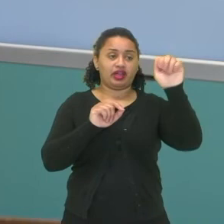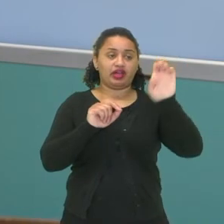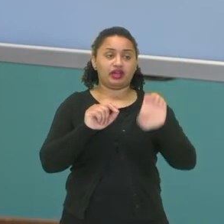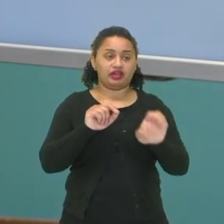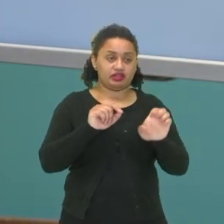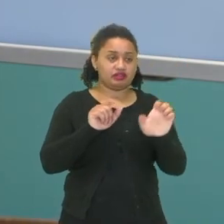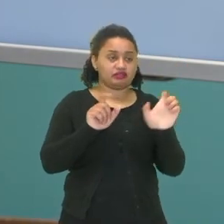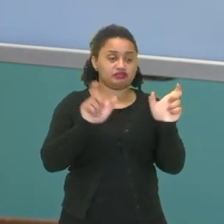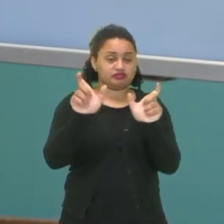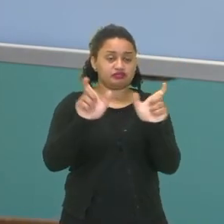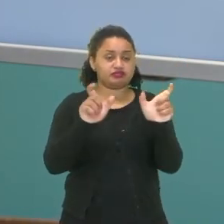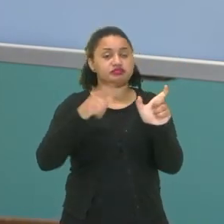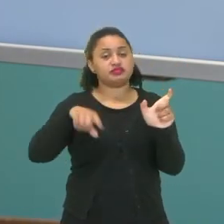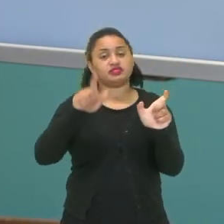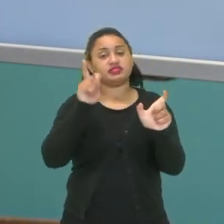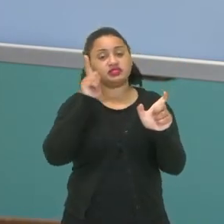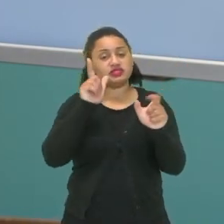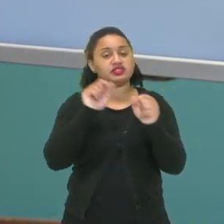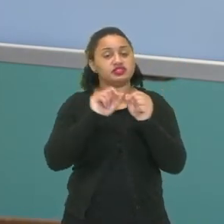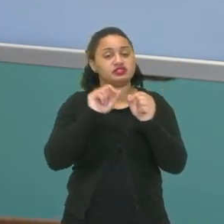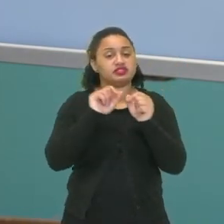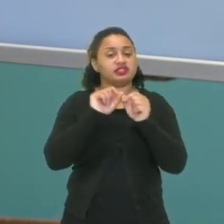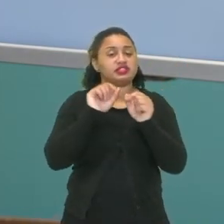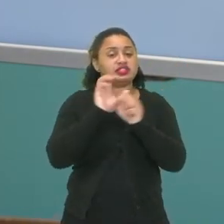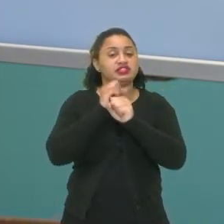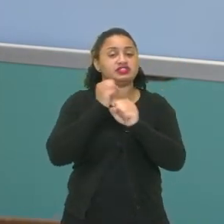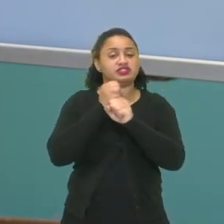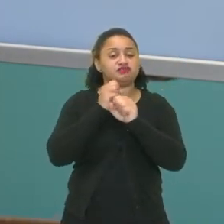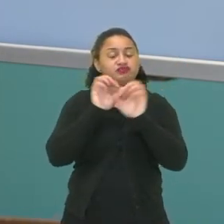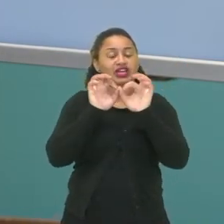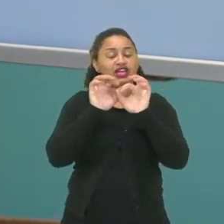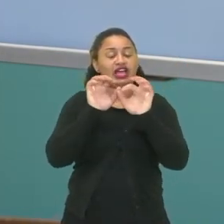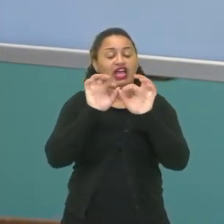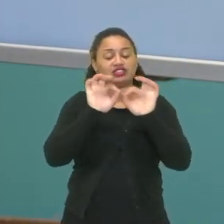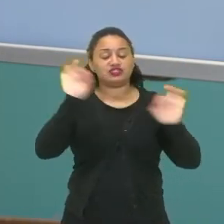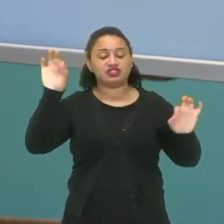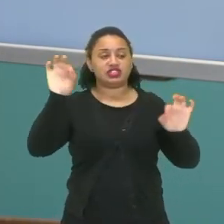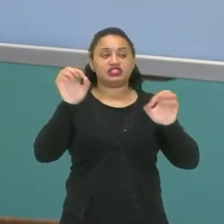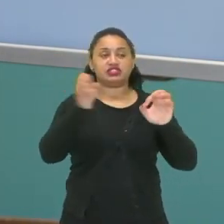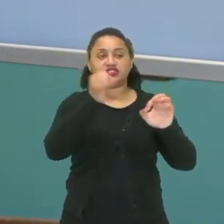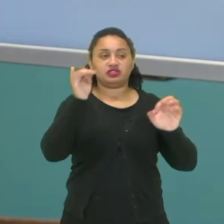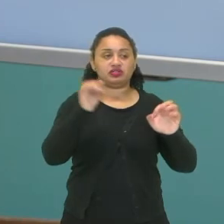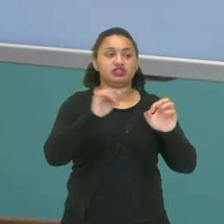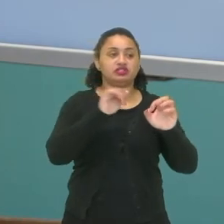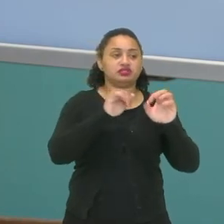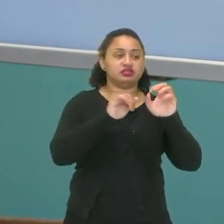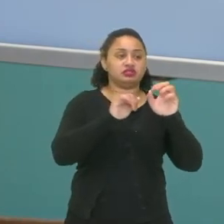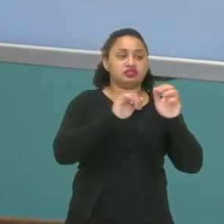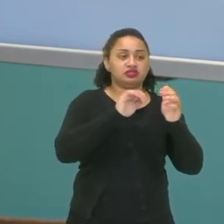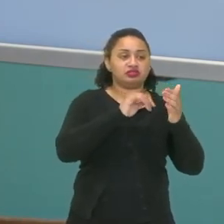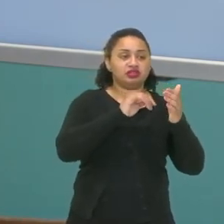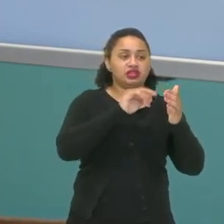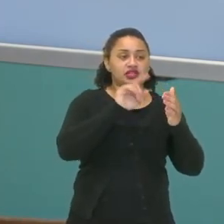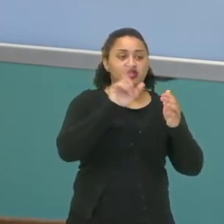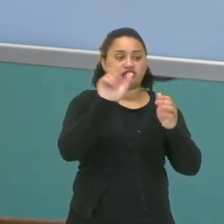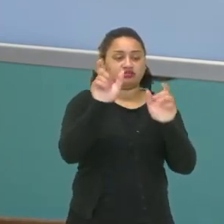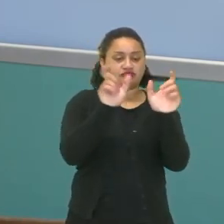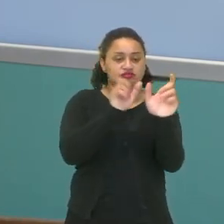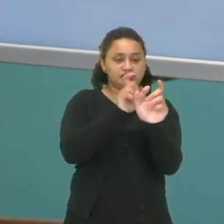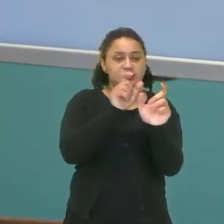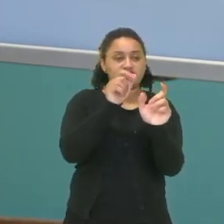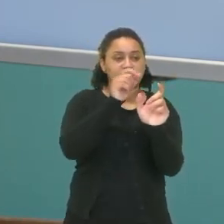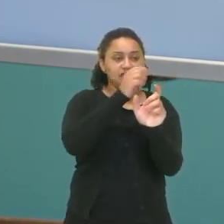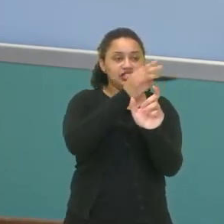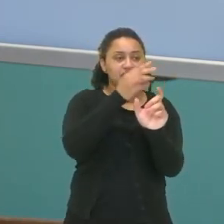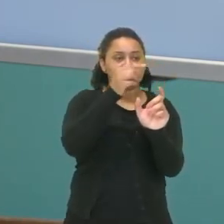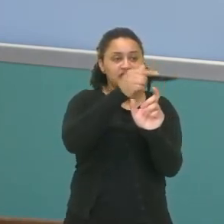letra B para vocês calcularem a distância. Então, você vai fazer esse menos esse ao quadrado, mais esse menos esse ao quadrado